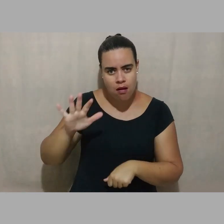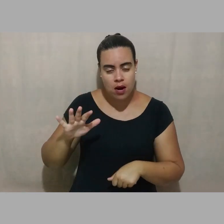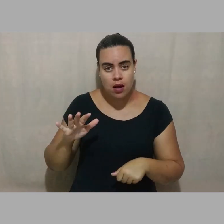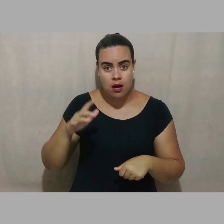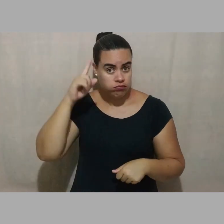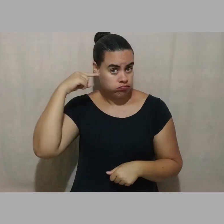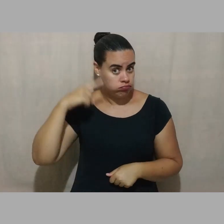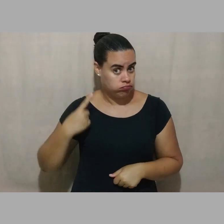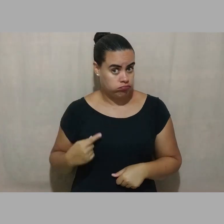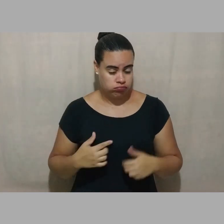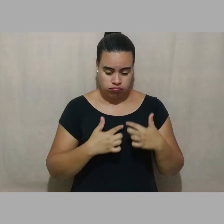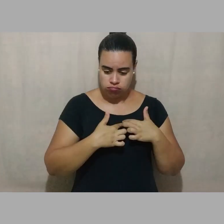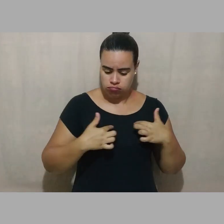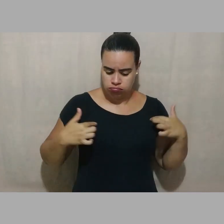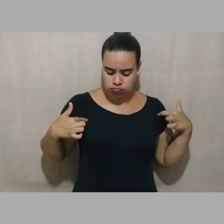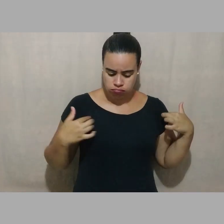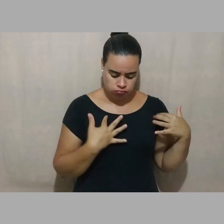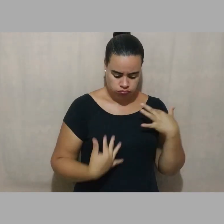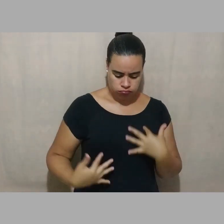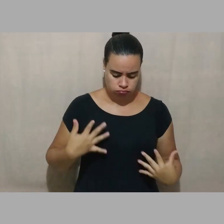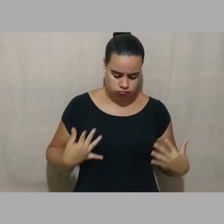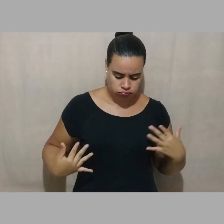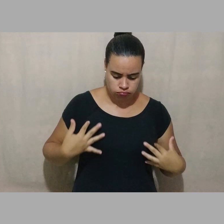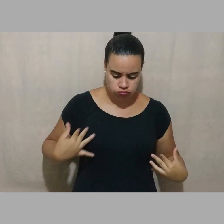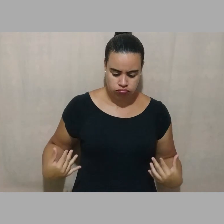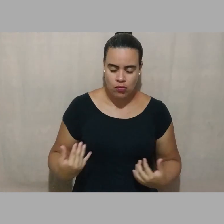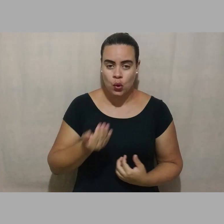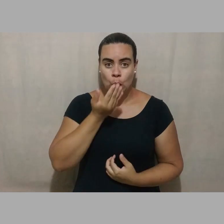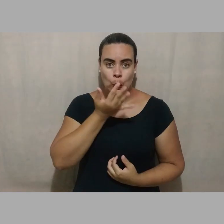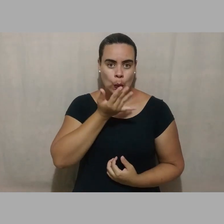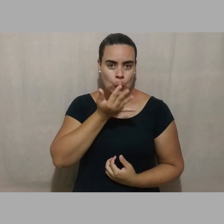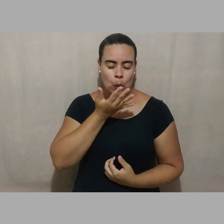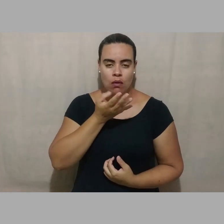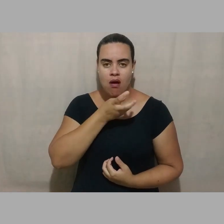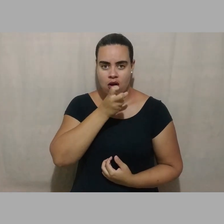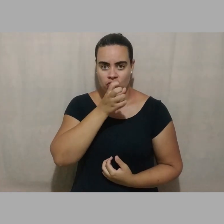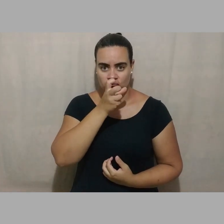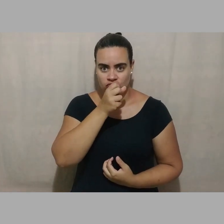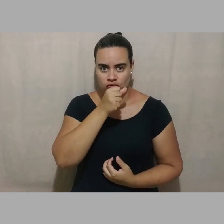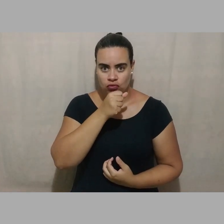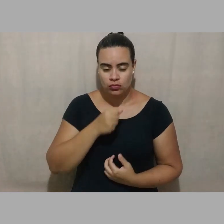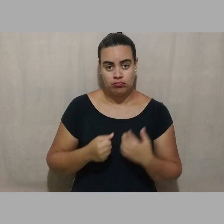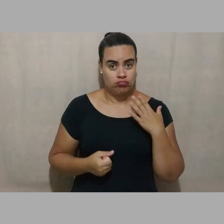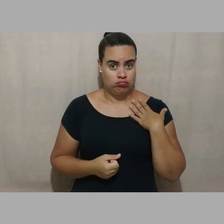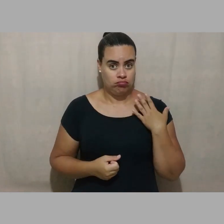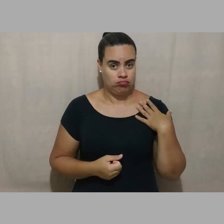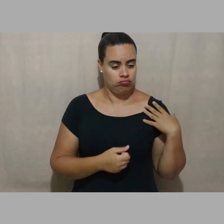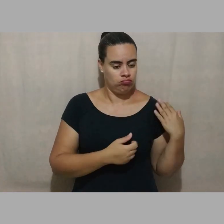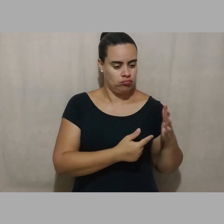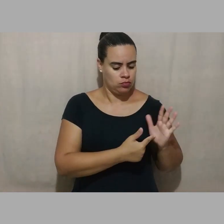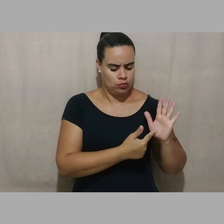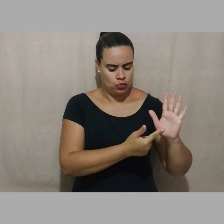e franjas em toda a borda da blusa. A blusa tem coloração laranjada. O meu ombro